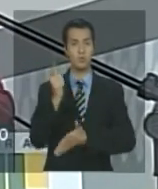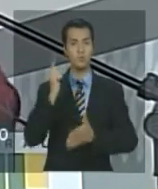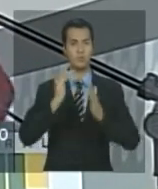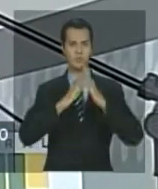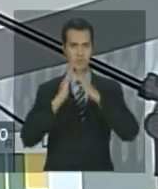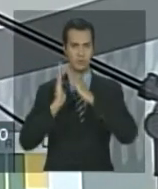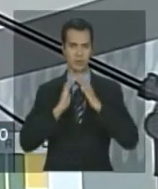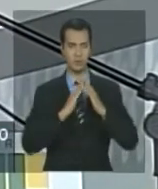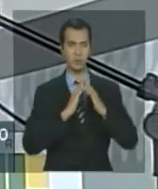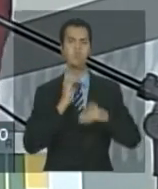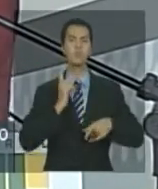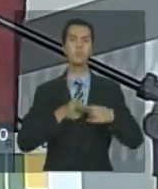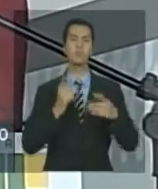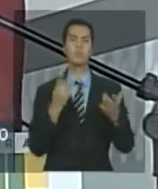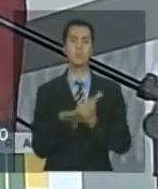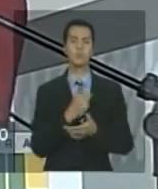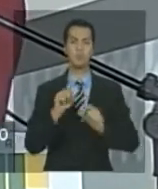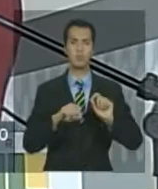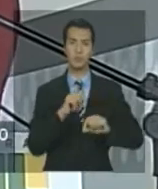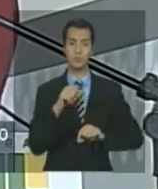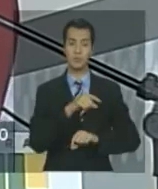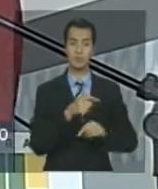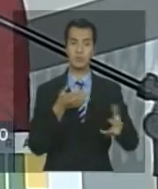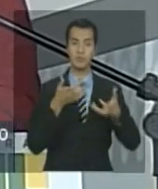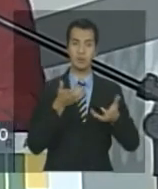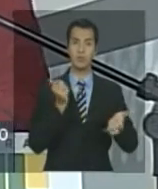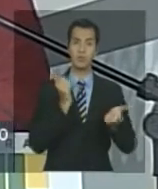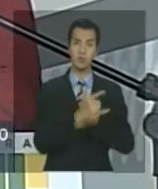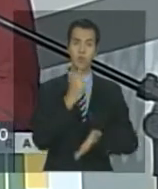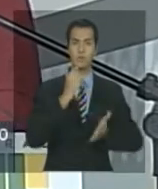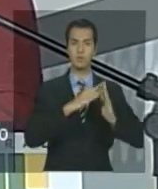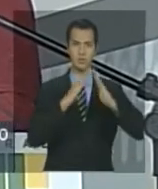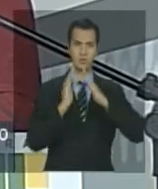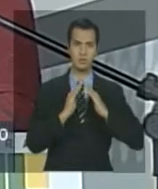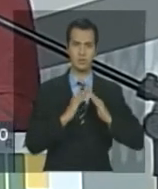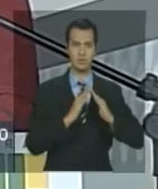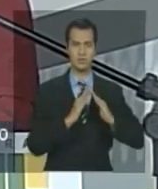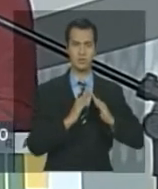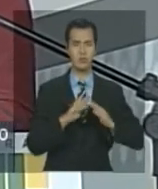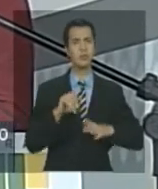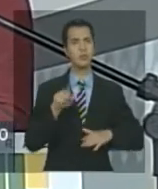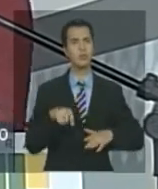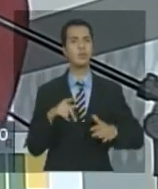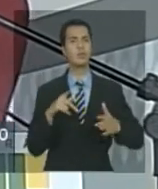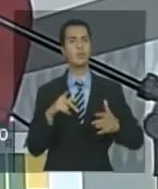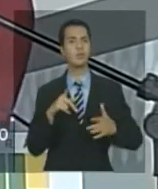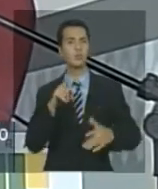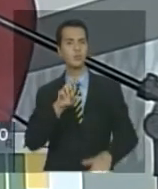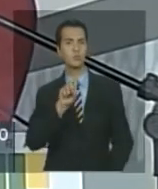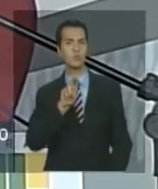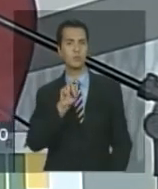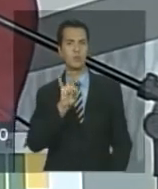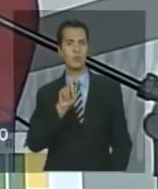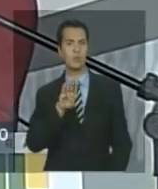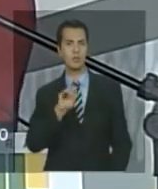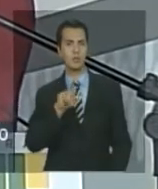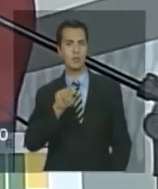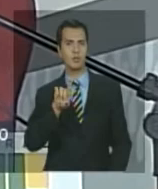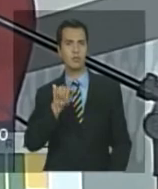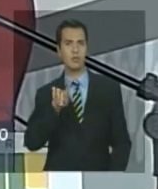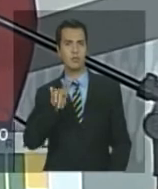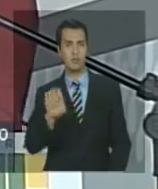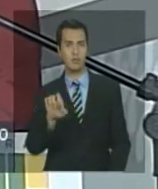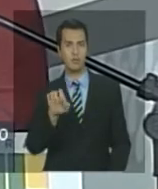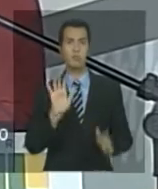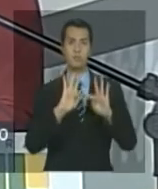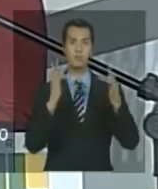esta situação de ter seu teto é uma situação de sustentabilidade também para as